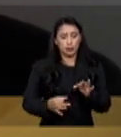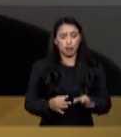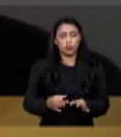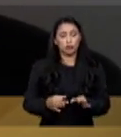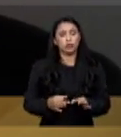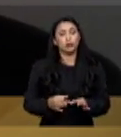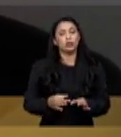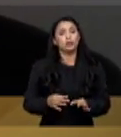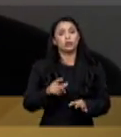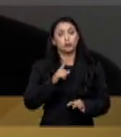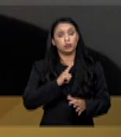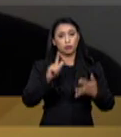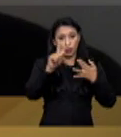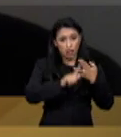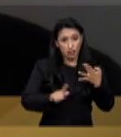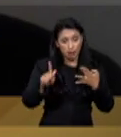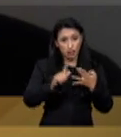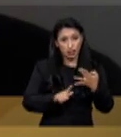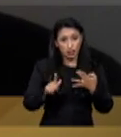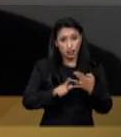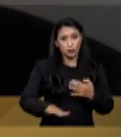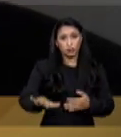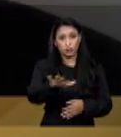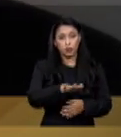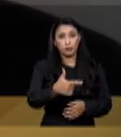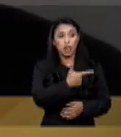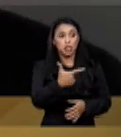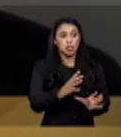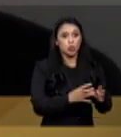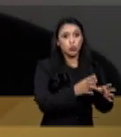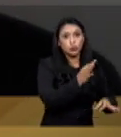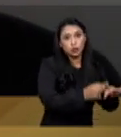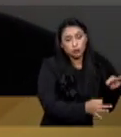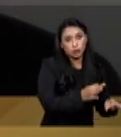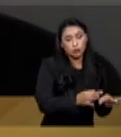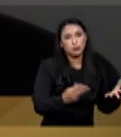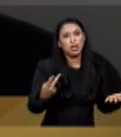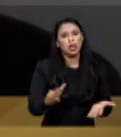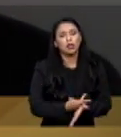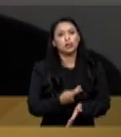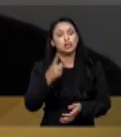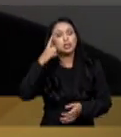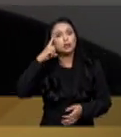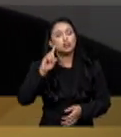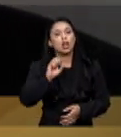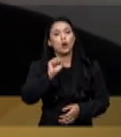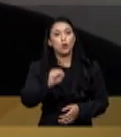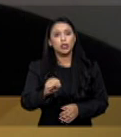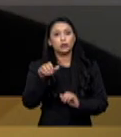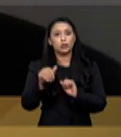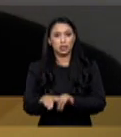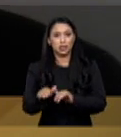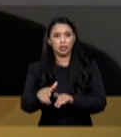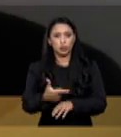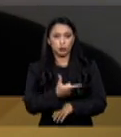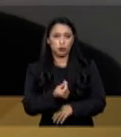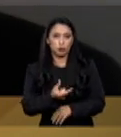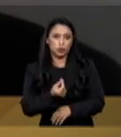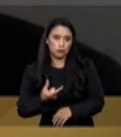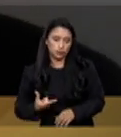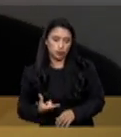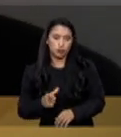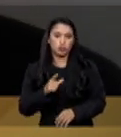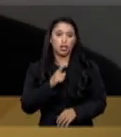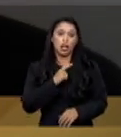8090 em sede de agravo no âmbito da segunda turma, ocorrido em 8 de setembro de 2020, no